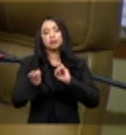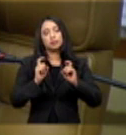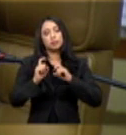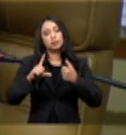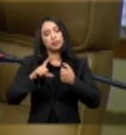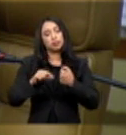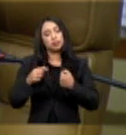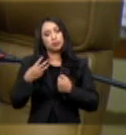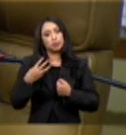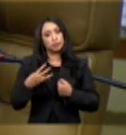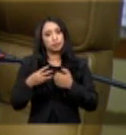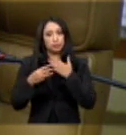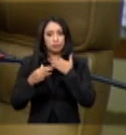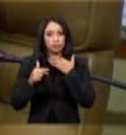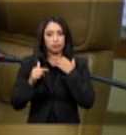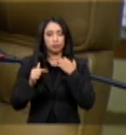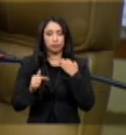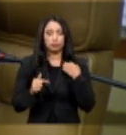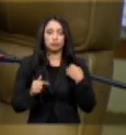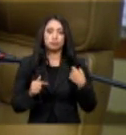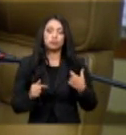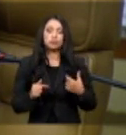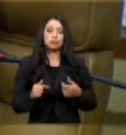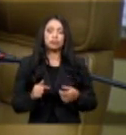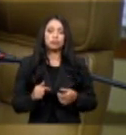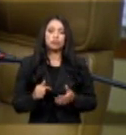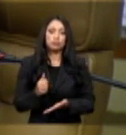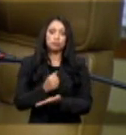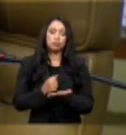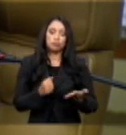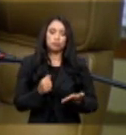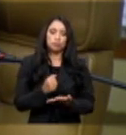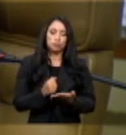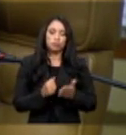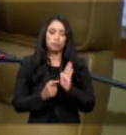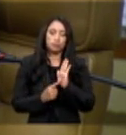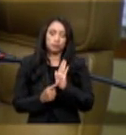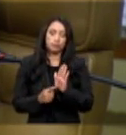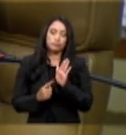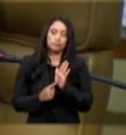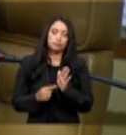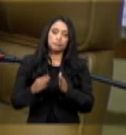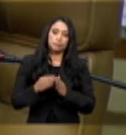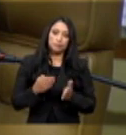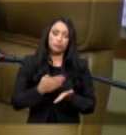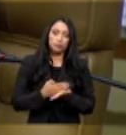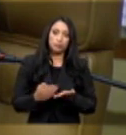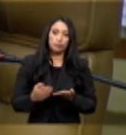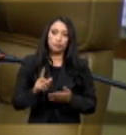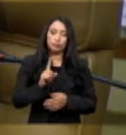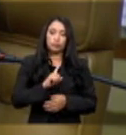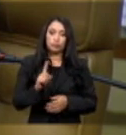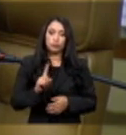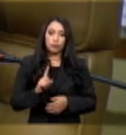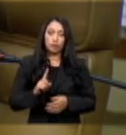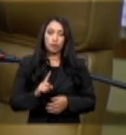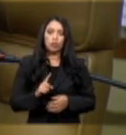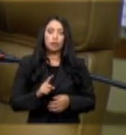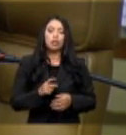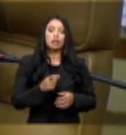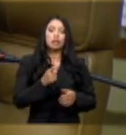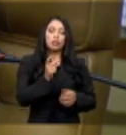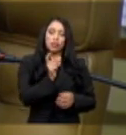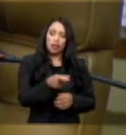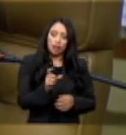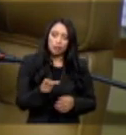artigo 37, que é o fundamento apresentado na petição inicial, e C, não desguarnece, em cada caso, sujeito